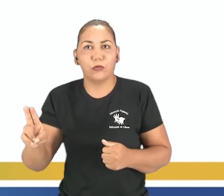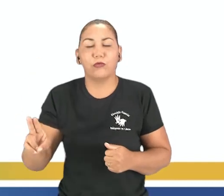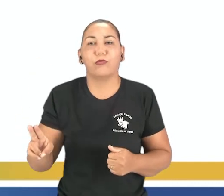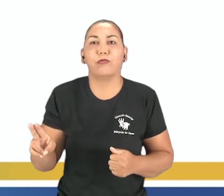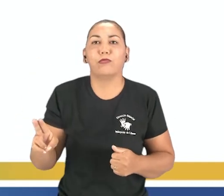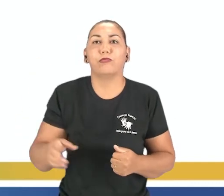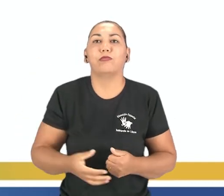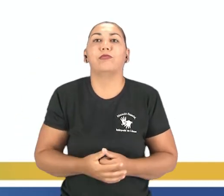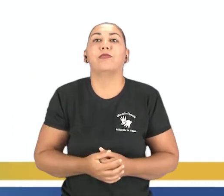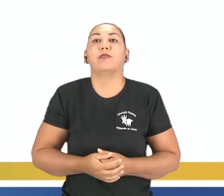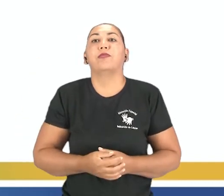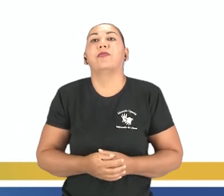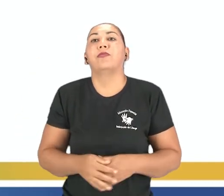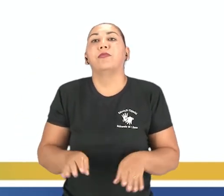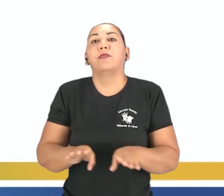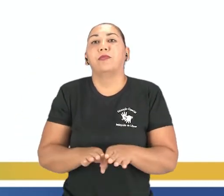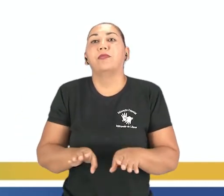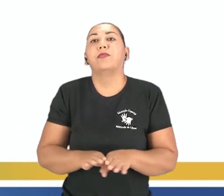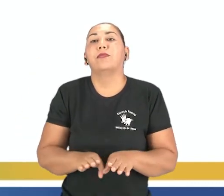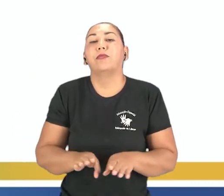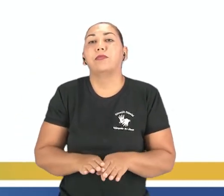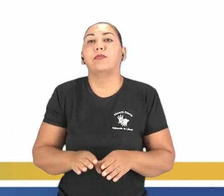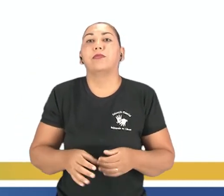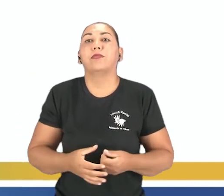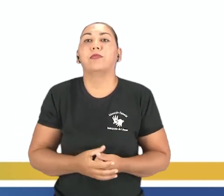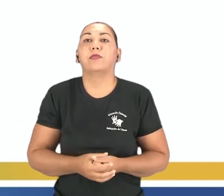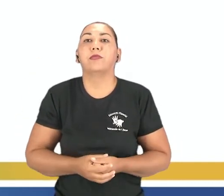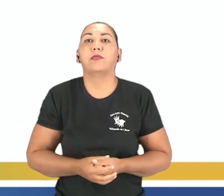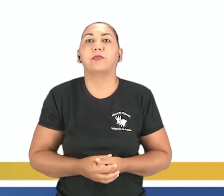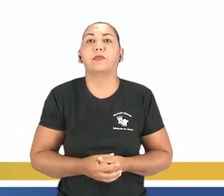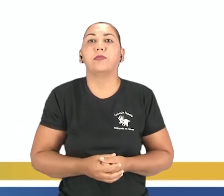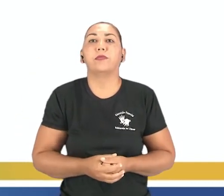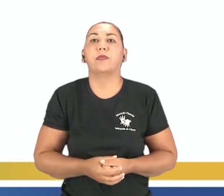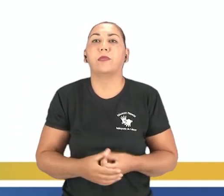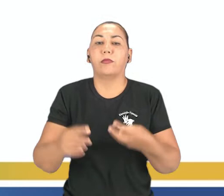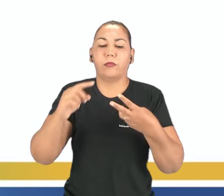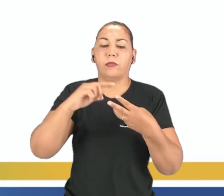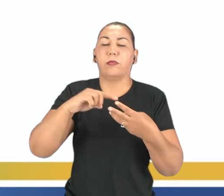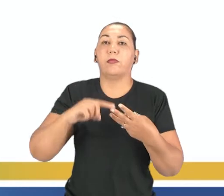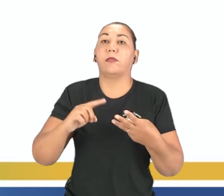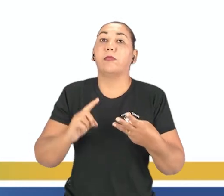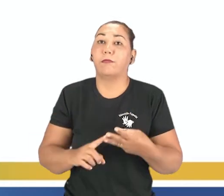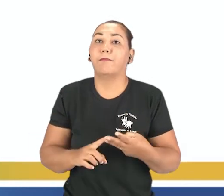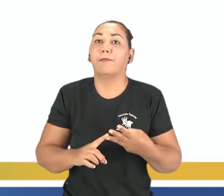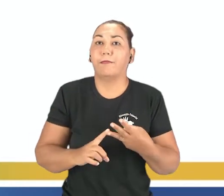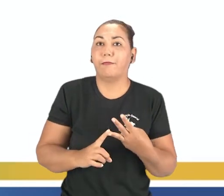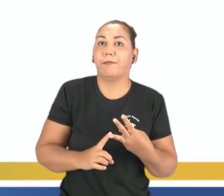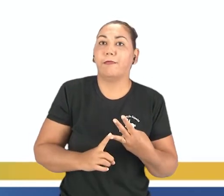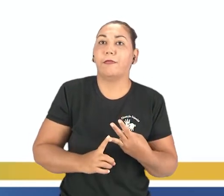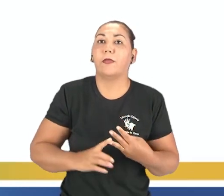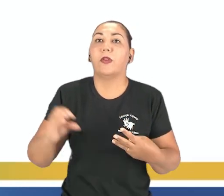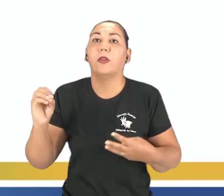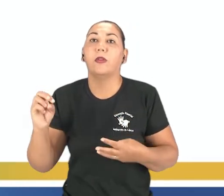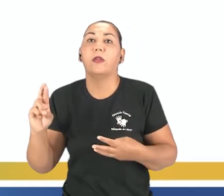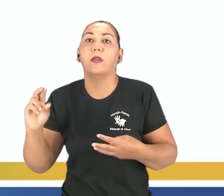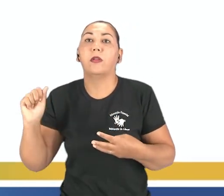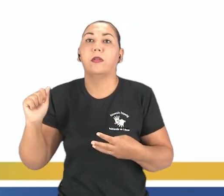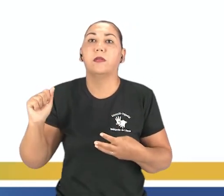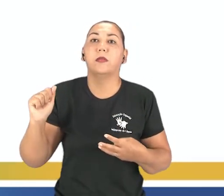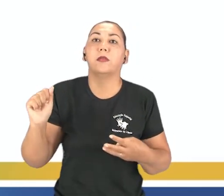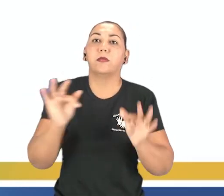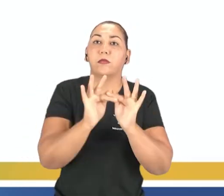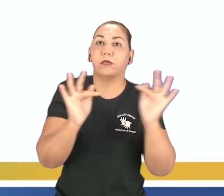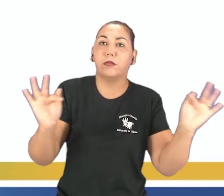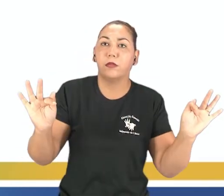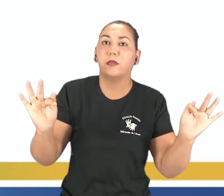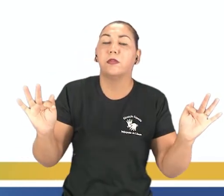tá bom? Deixe os colegas também fazerem a leitura. Ali nós temos 3 orações, tá? Vocês perceberam que para a gente saber a quantidade